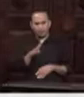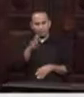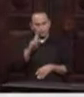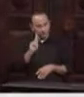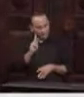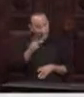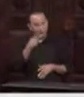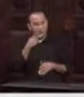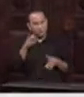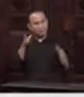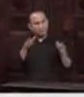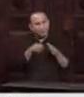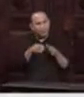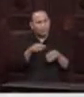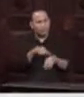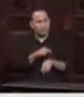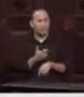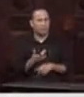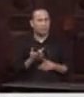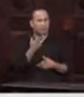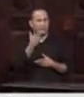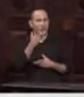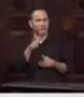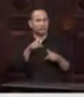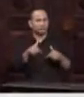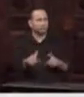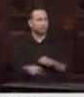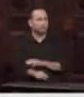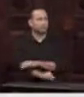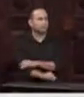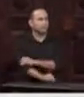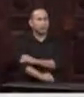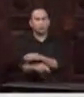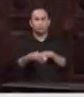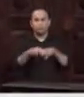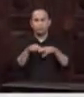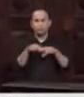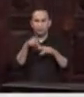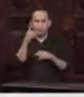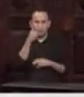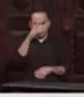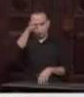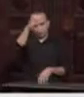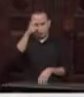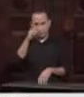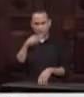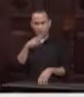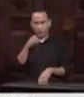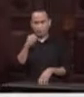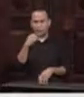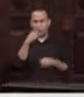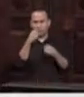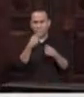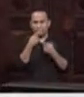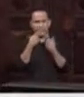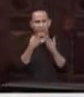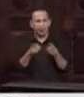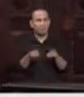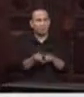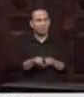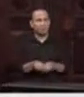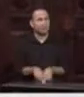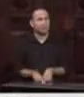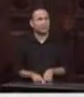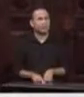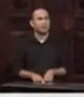Valdec, reduzir o meu tempo de manifestação para que o deputado Tio Carlos possa fazer uso da tribuna